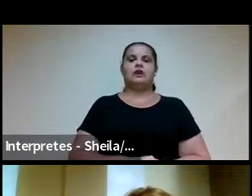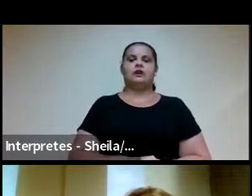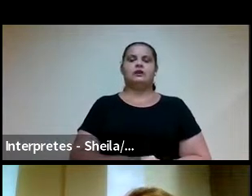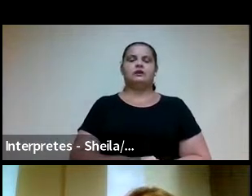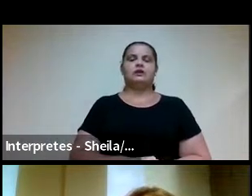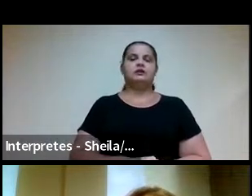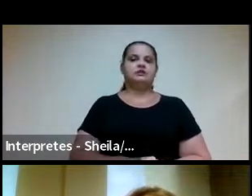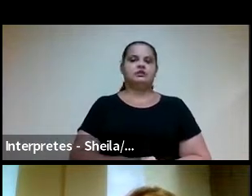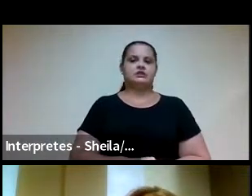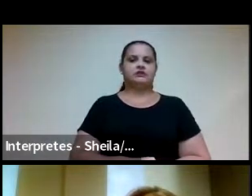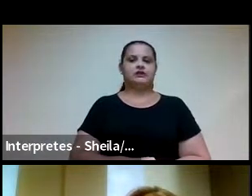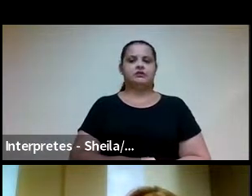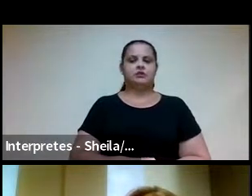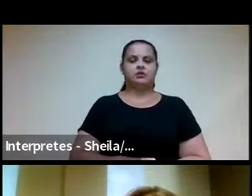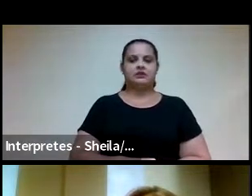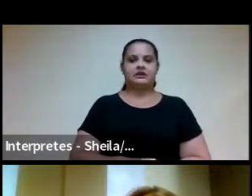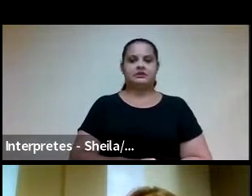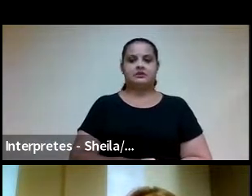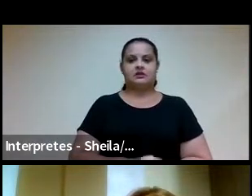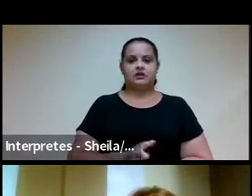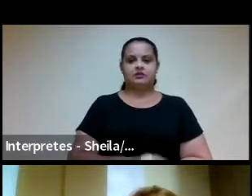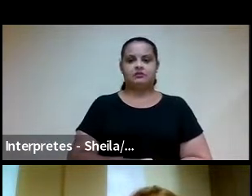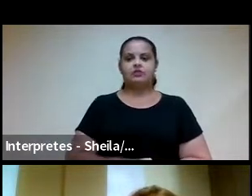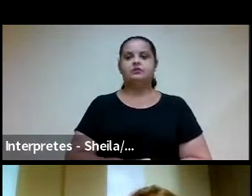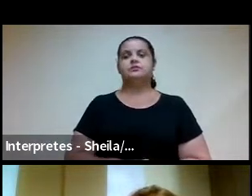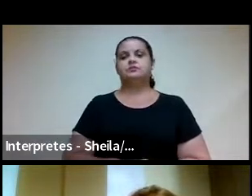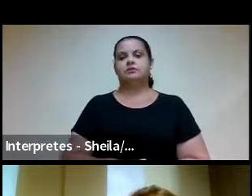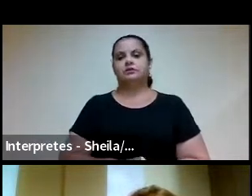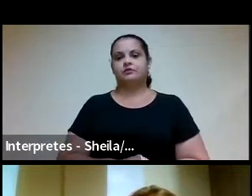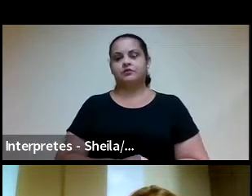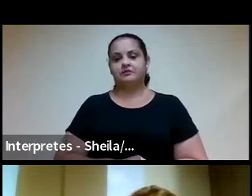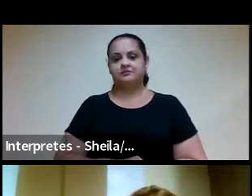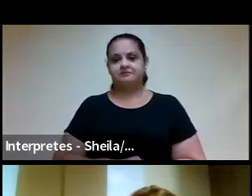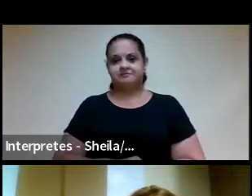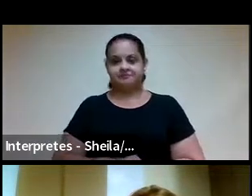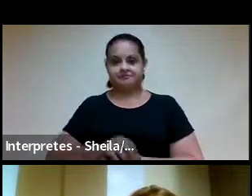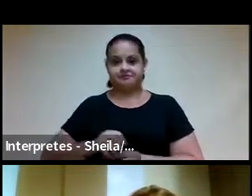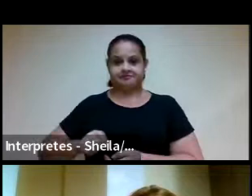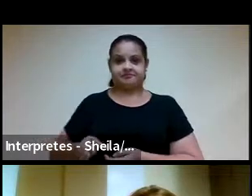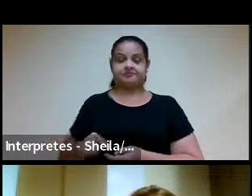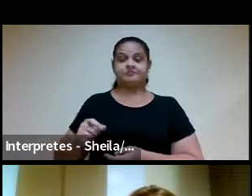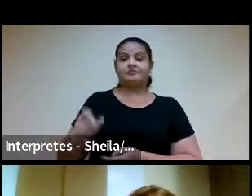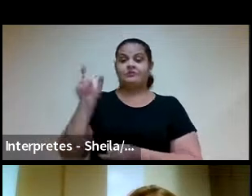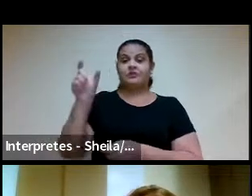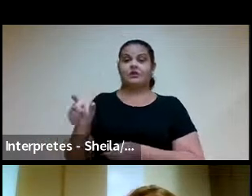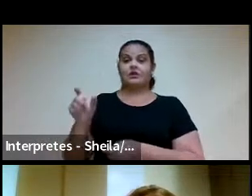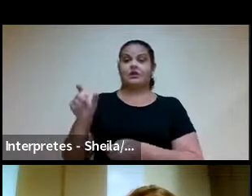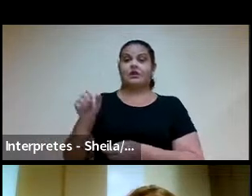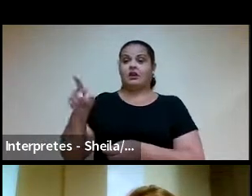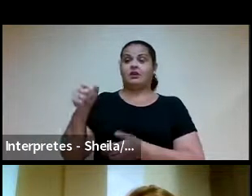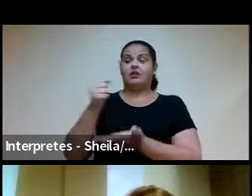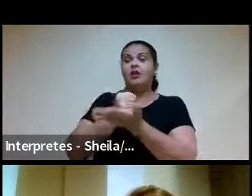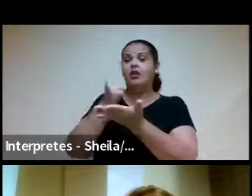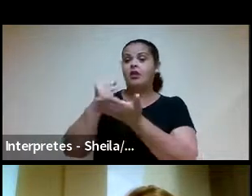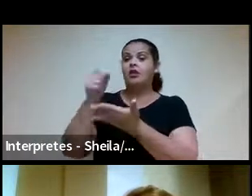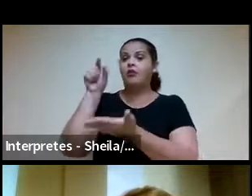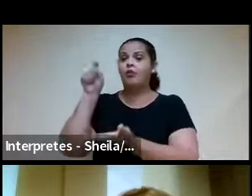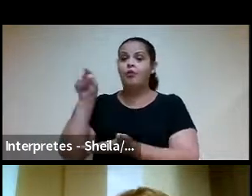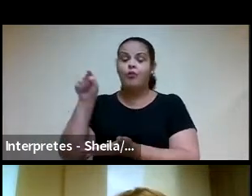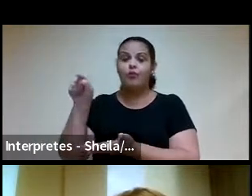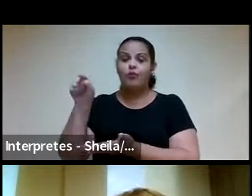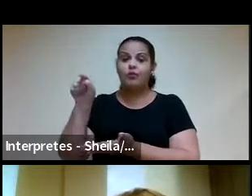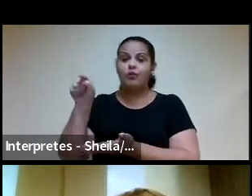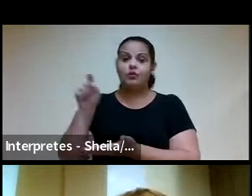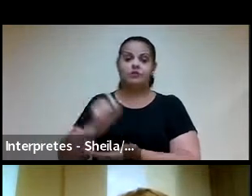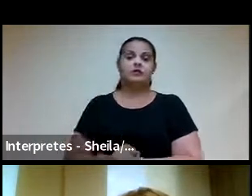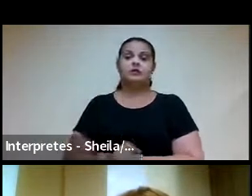acaso fosse anulado o processo com tal argumento. Ora, o recorrido, ele notifica, não leva,